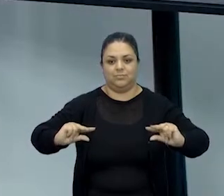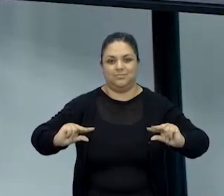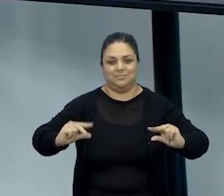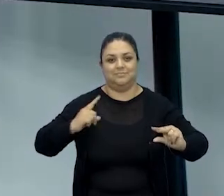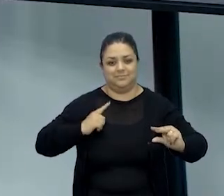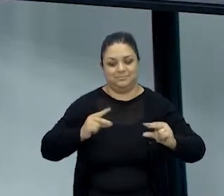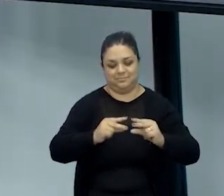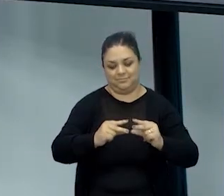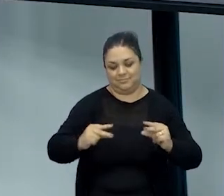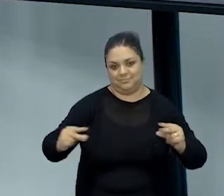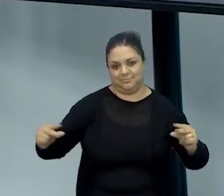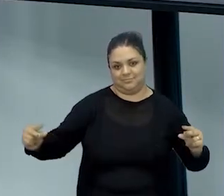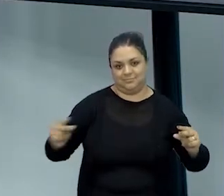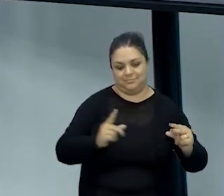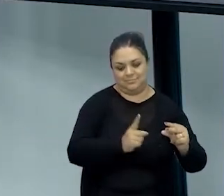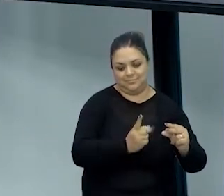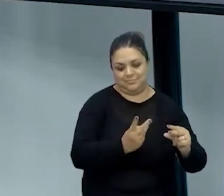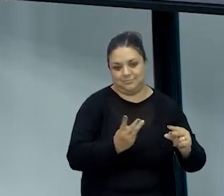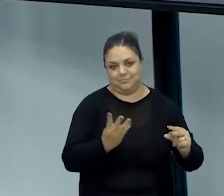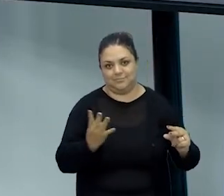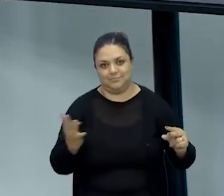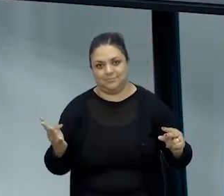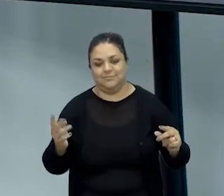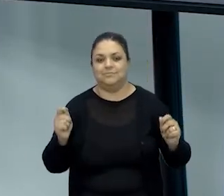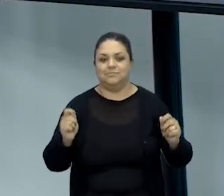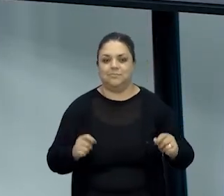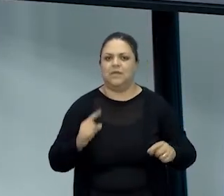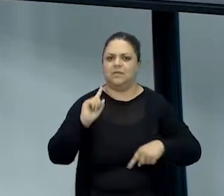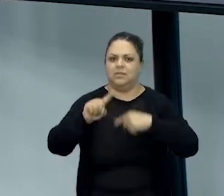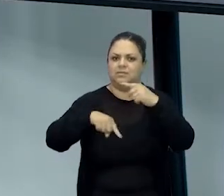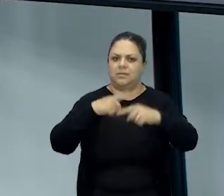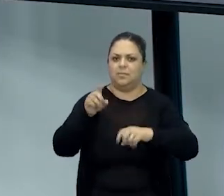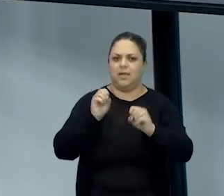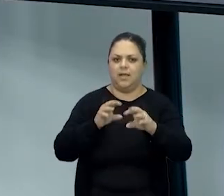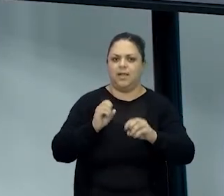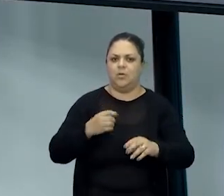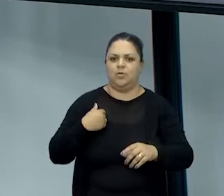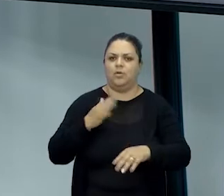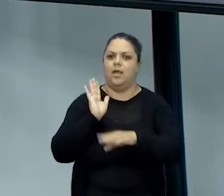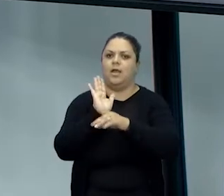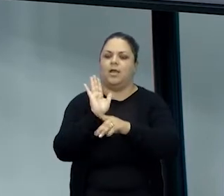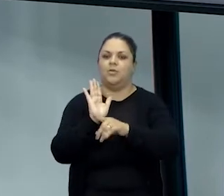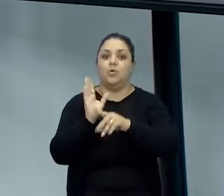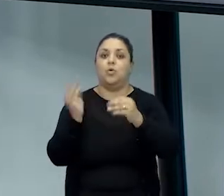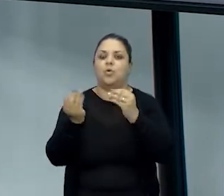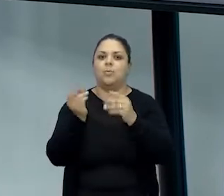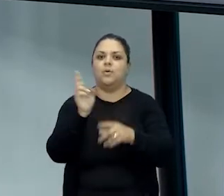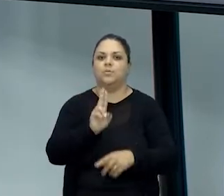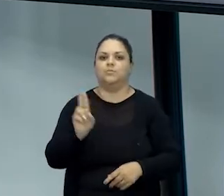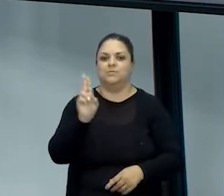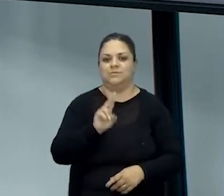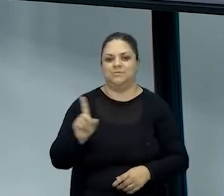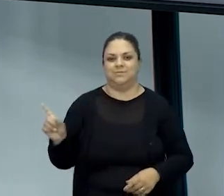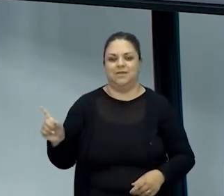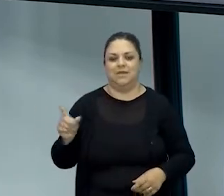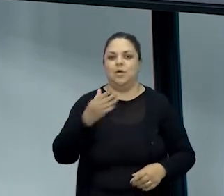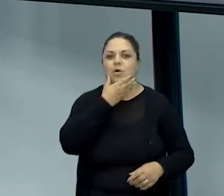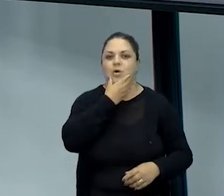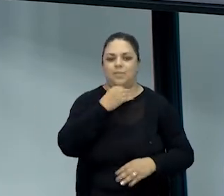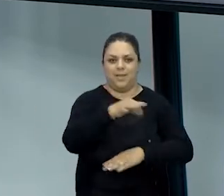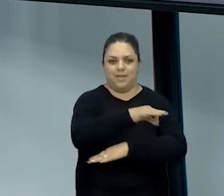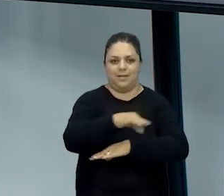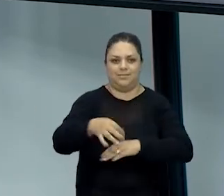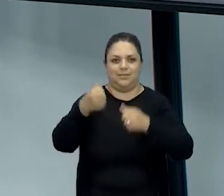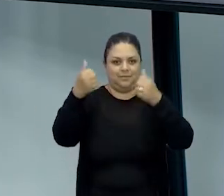vocês como utilizar essa régua, tá? Eu já até separei aí um vídeo onde o arquiteto fala